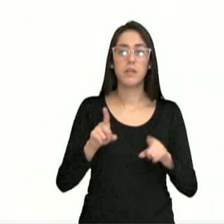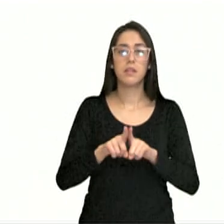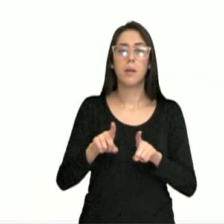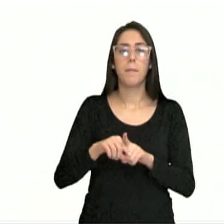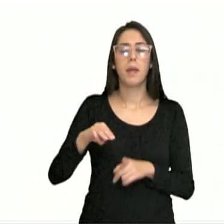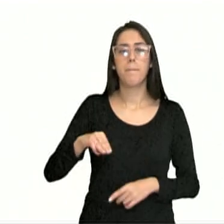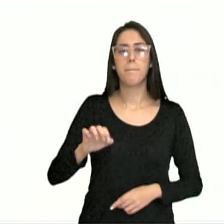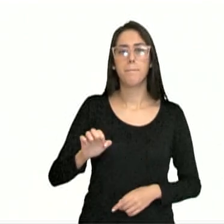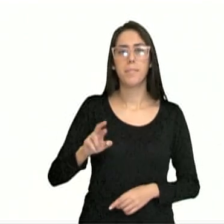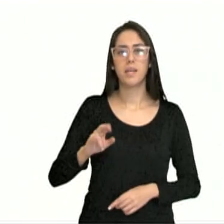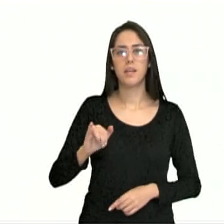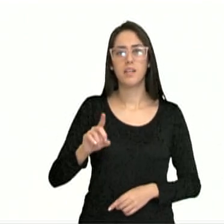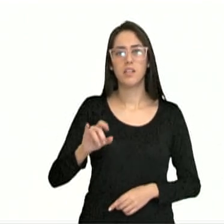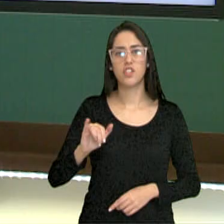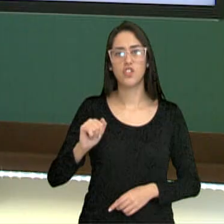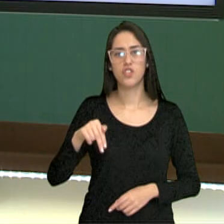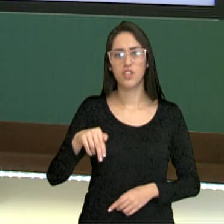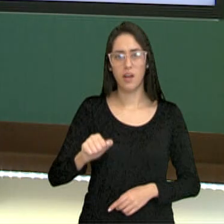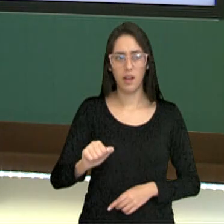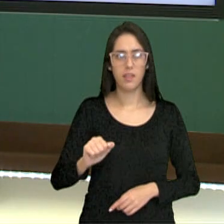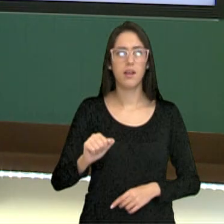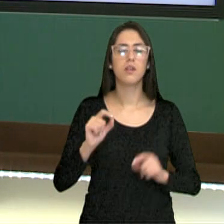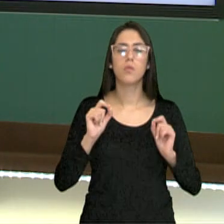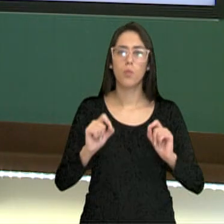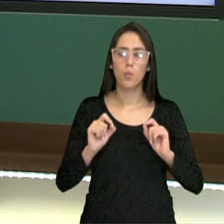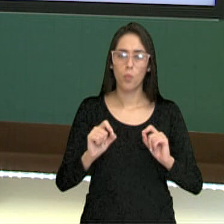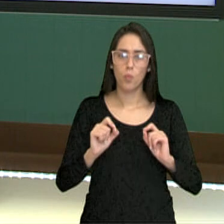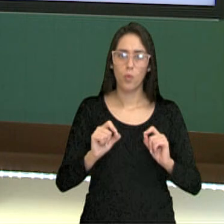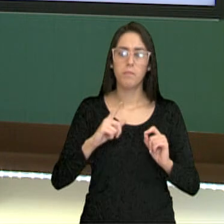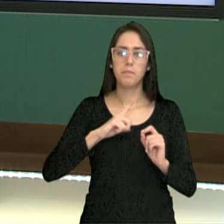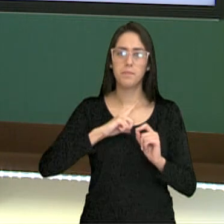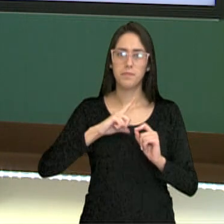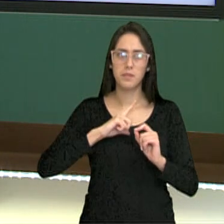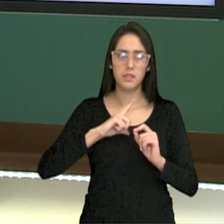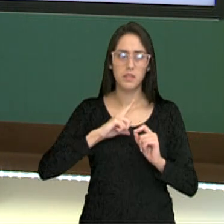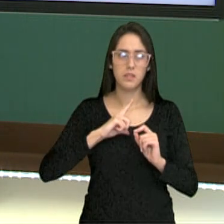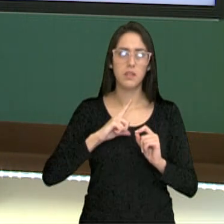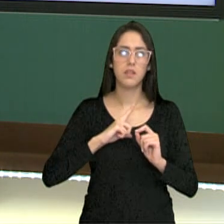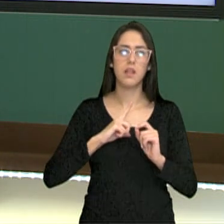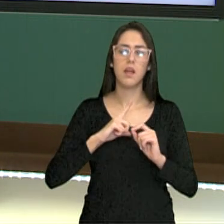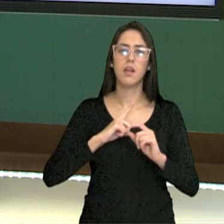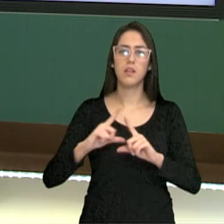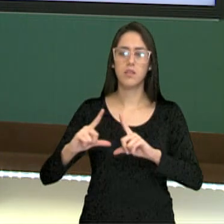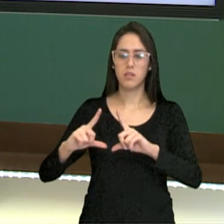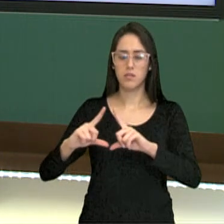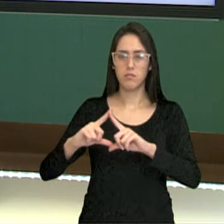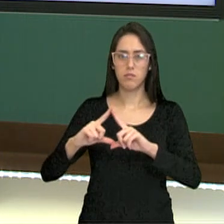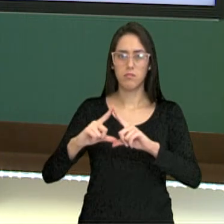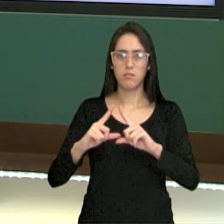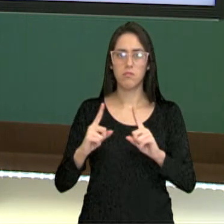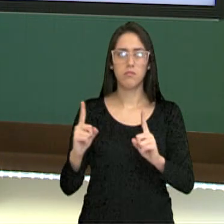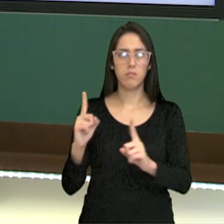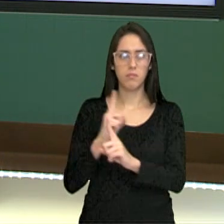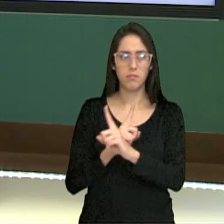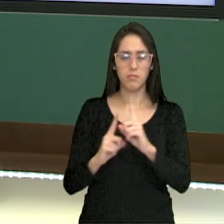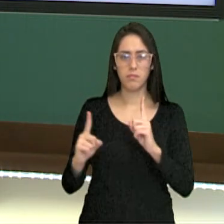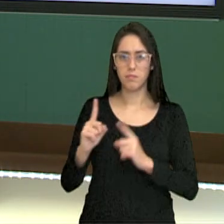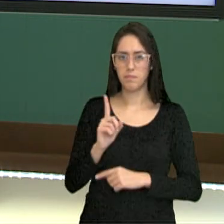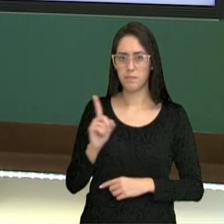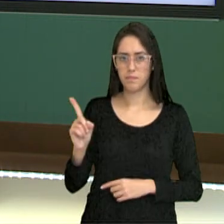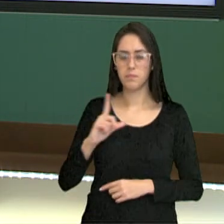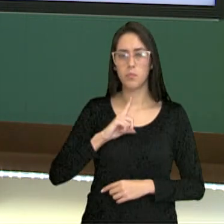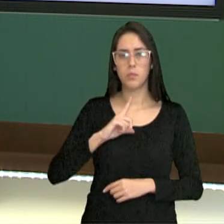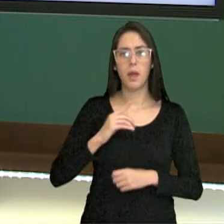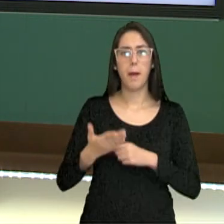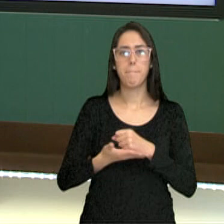vai passar exatamente pelo diâmetro da base, tá bom? Então vai ser uma